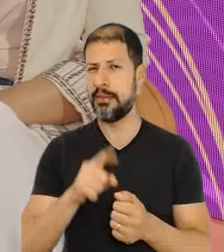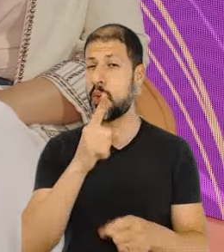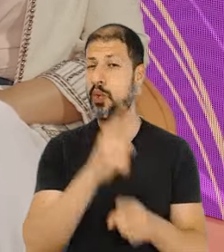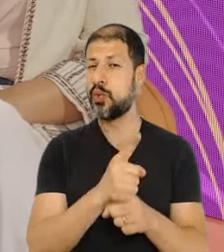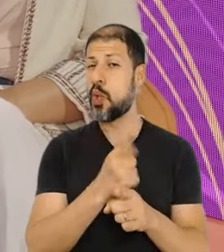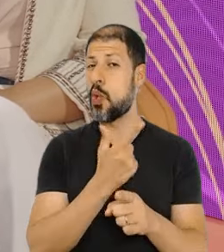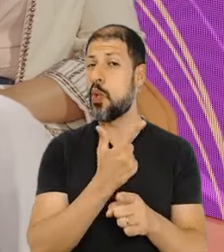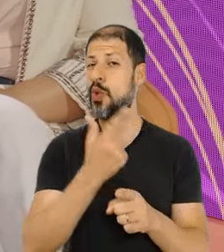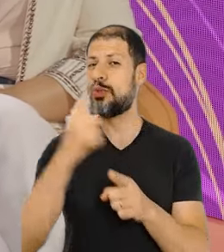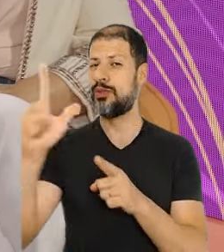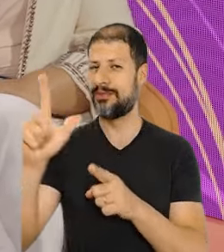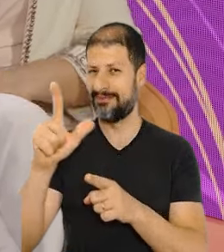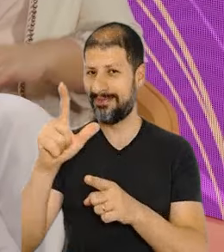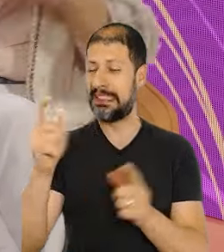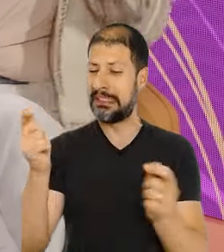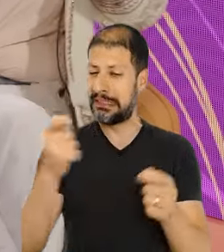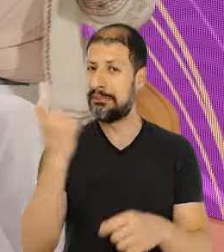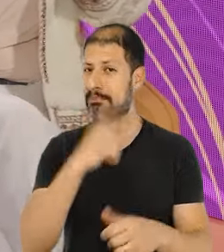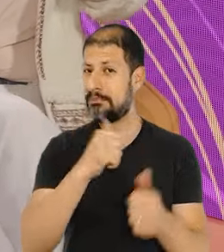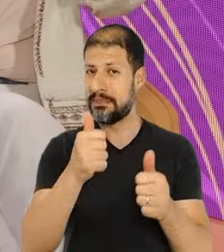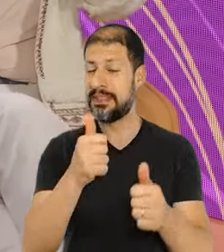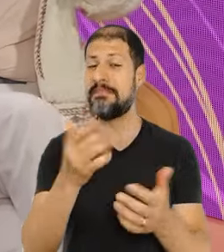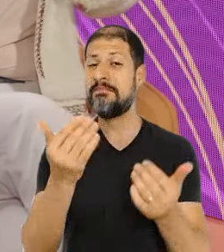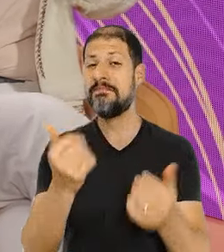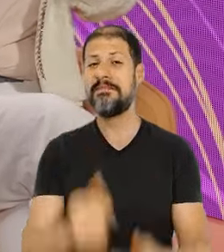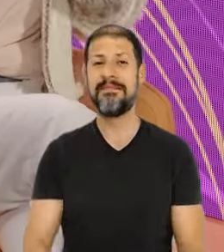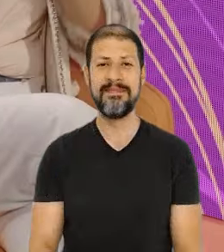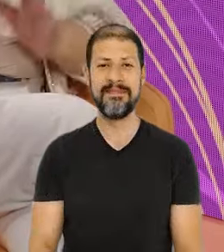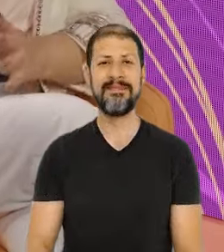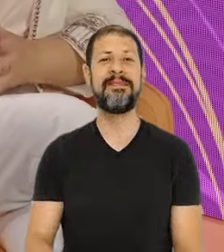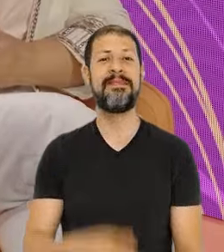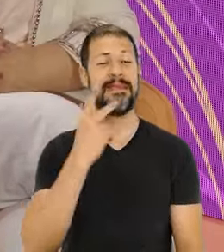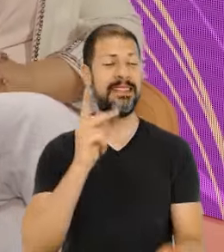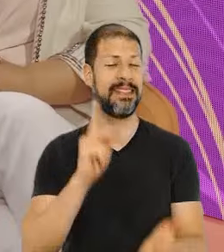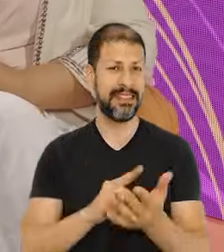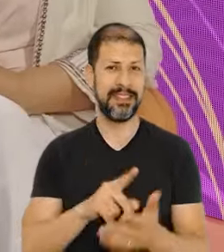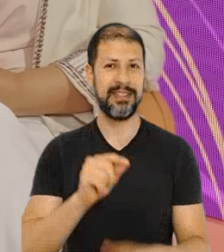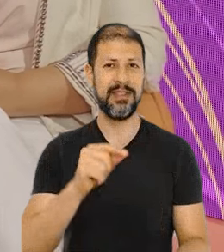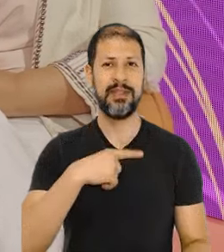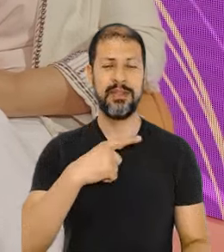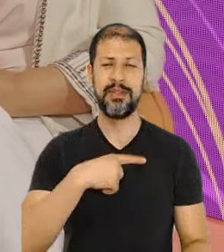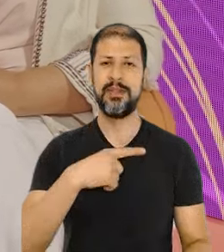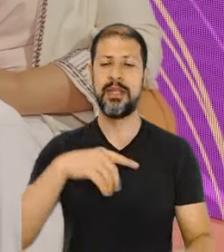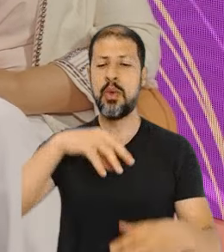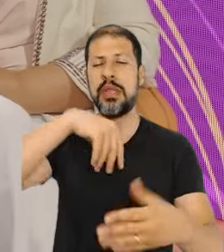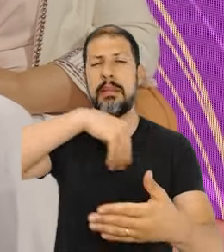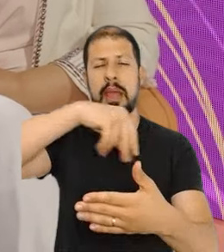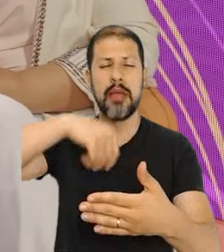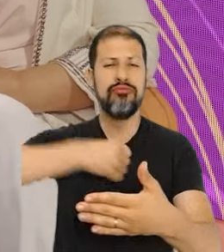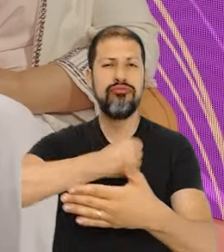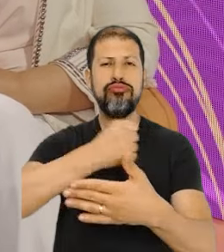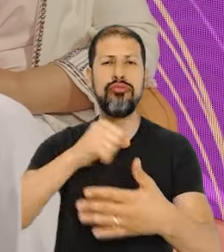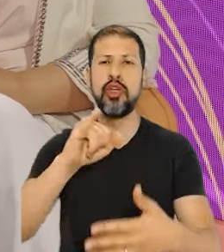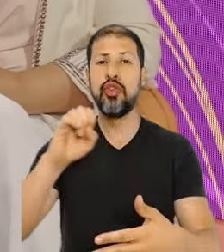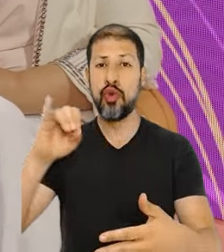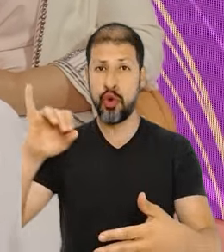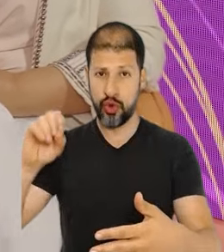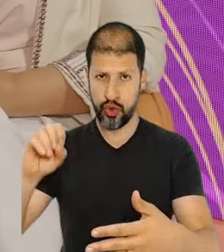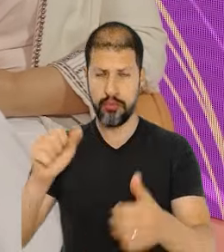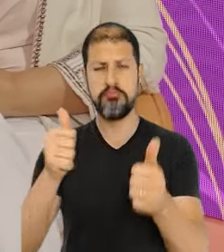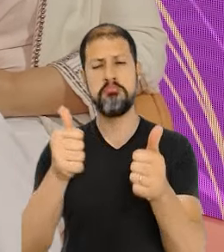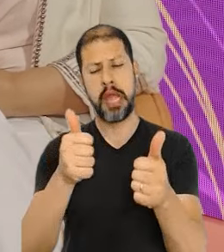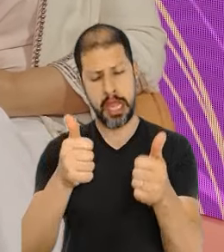outro nicho que tá dando muito certo conta pra gente o que que é é na verdade assim o tempero da yô ele vai muito bem